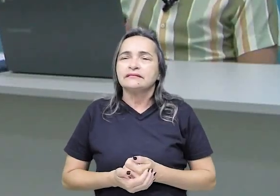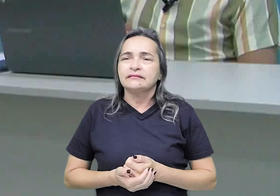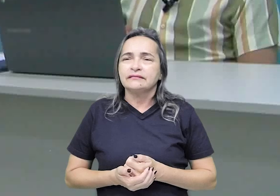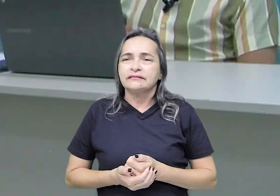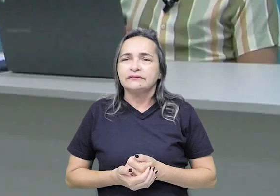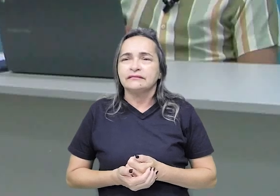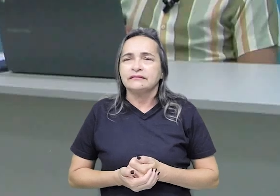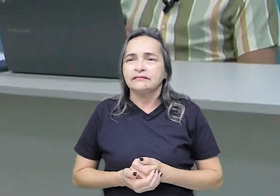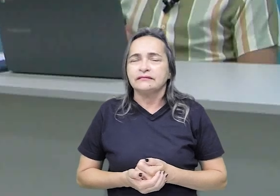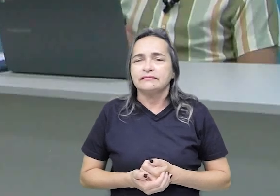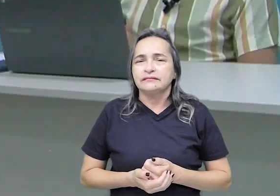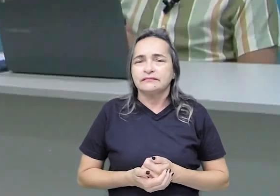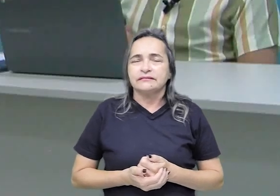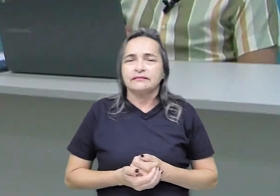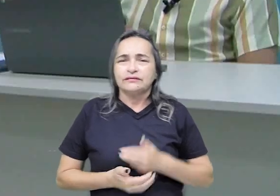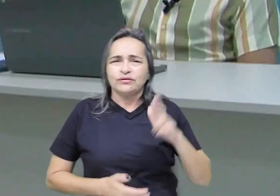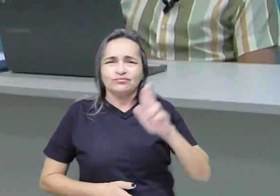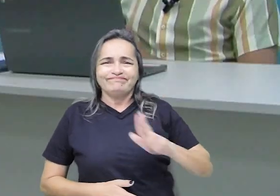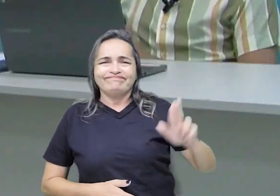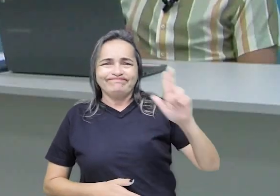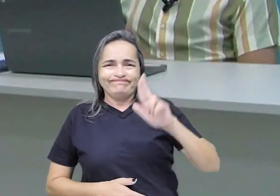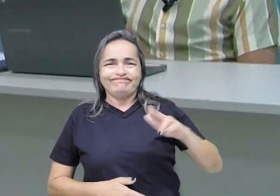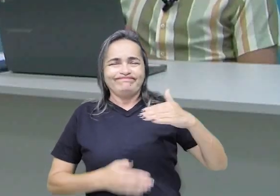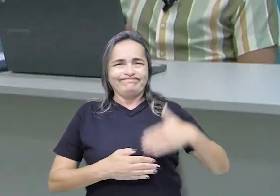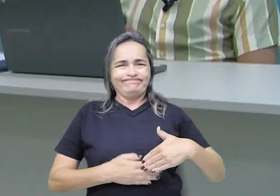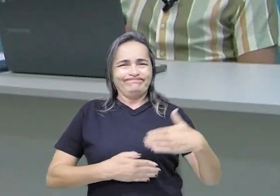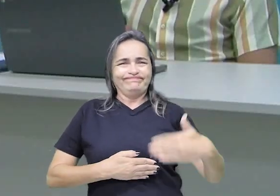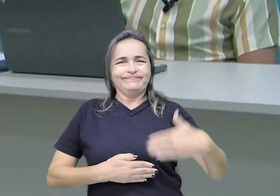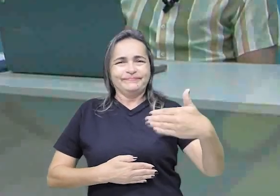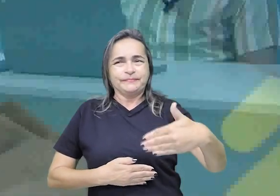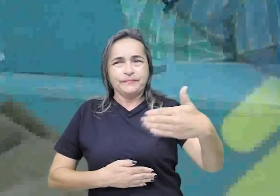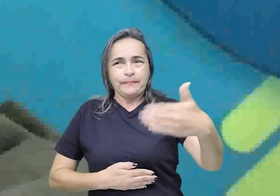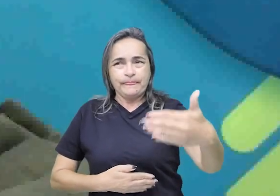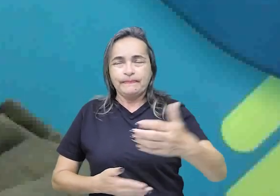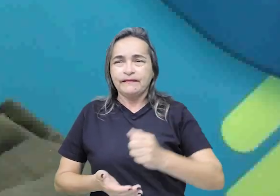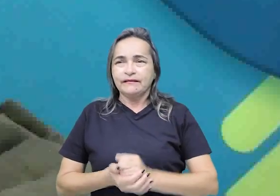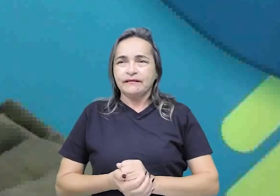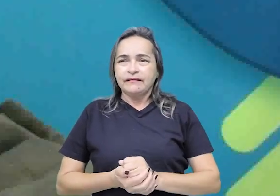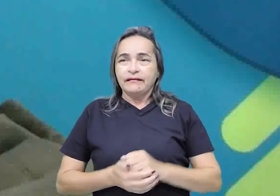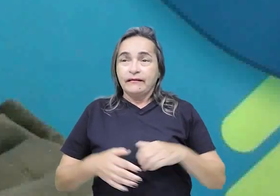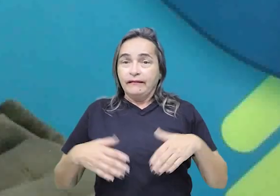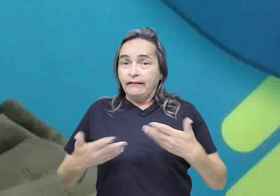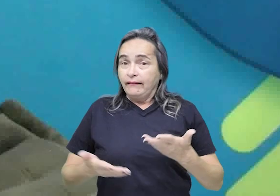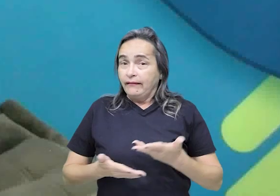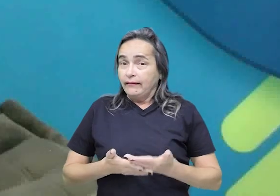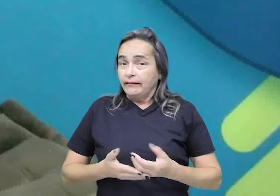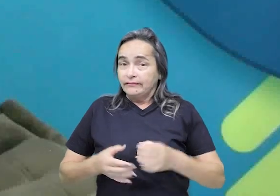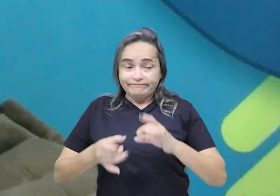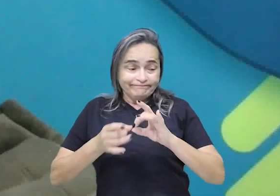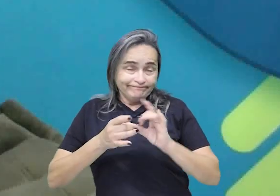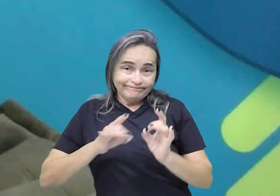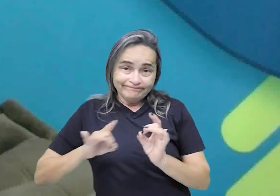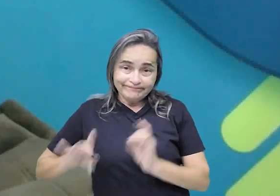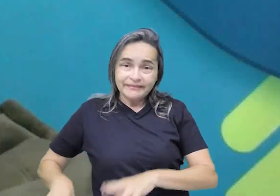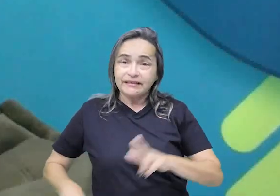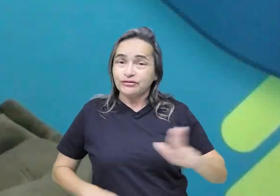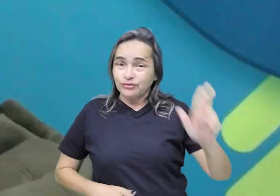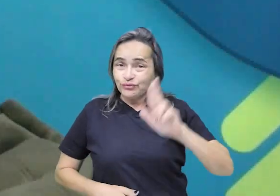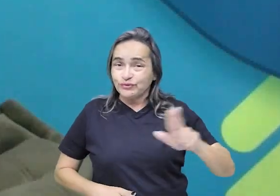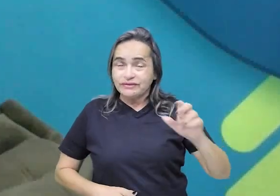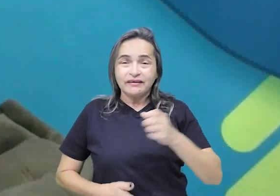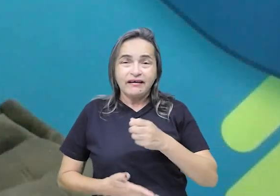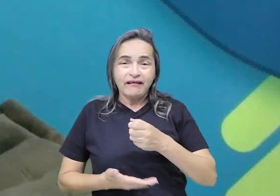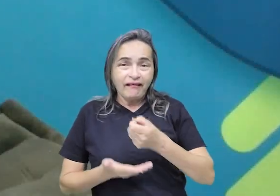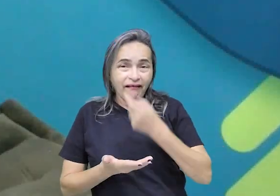estar causando pelo seu uso prolongado. Aí eu também devo esclarecer a população. Eu vou deixar de usar um antibiótico que vai me causar perda auditiva.